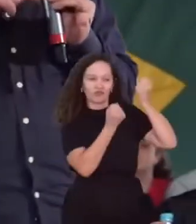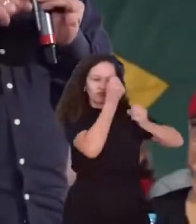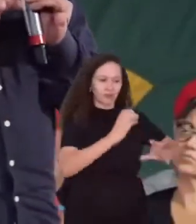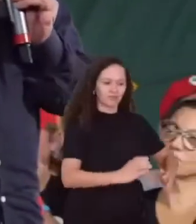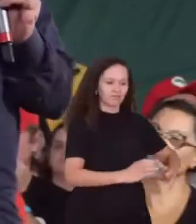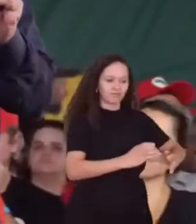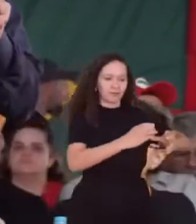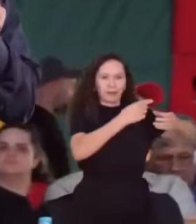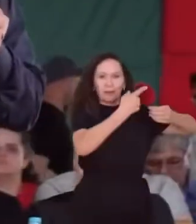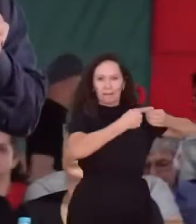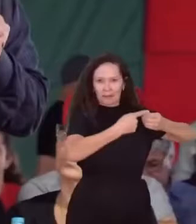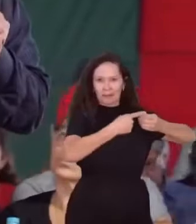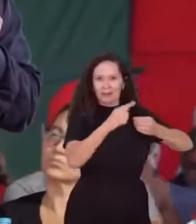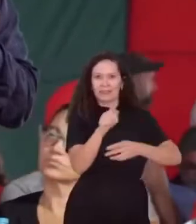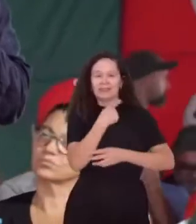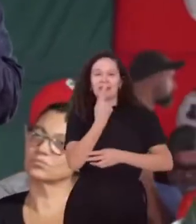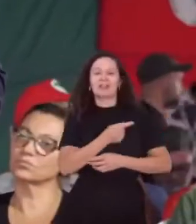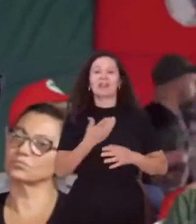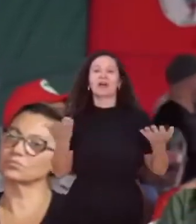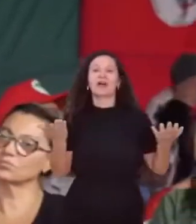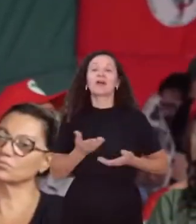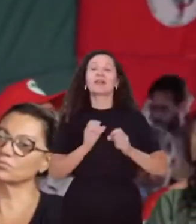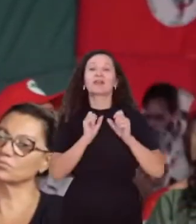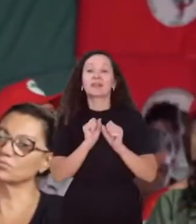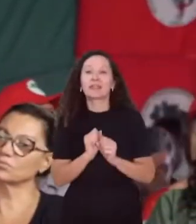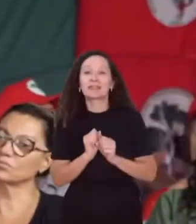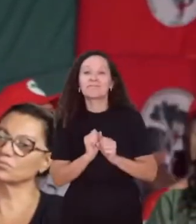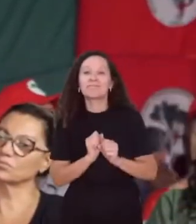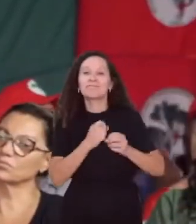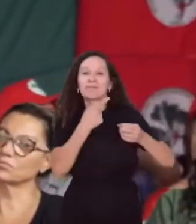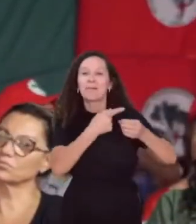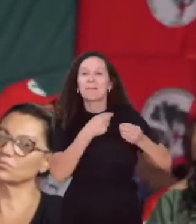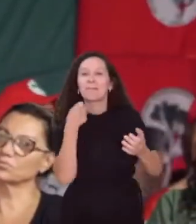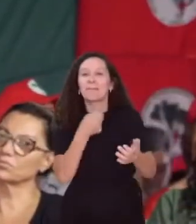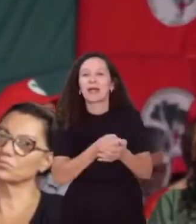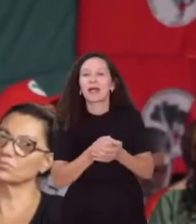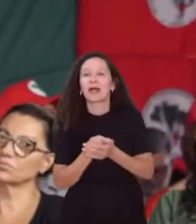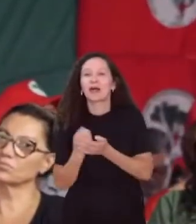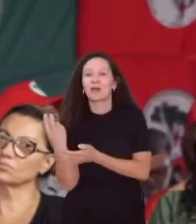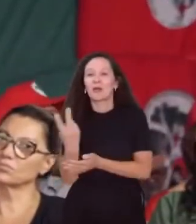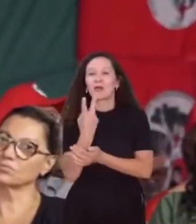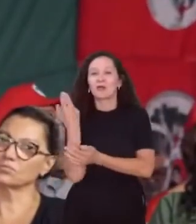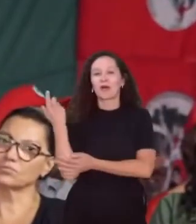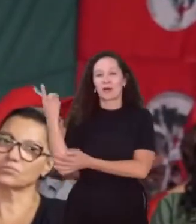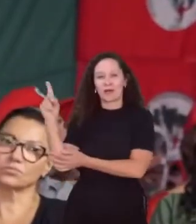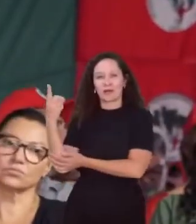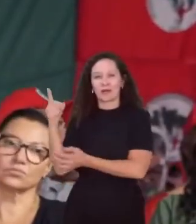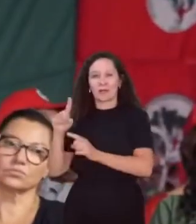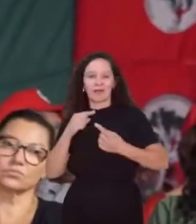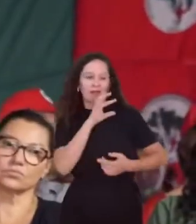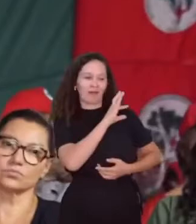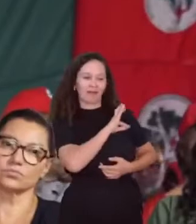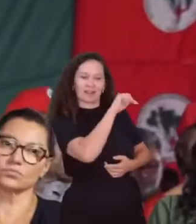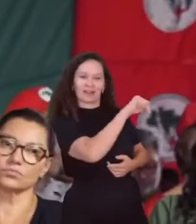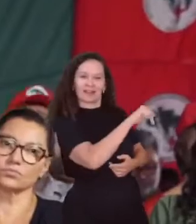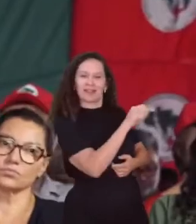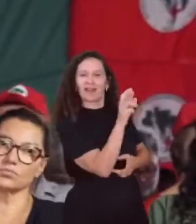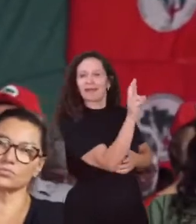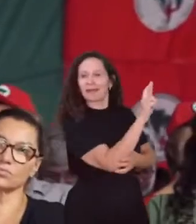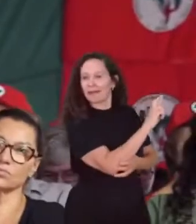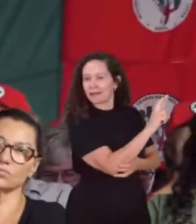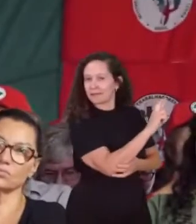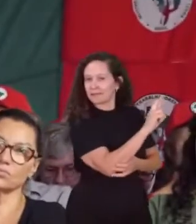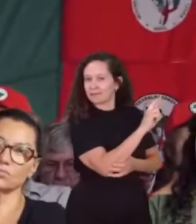está pagando gasolina em dólar quando a gente recebe um salário em real, quando os trabalhadores da